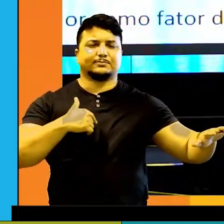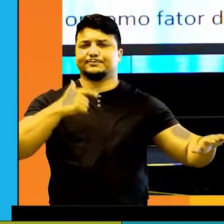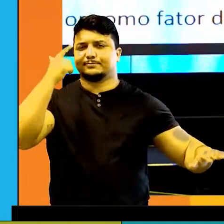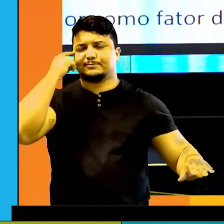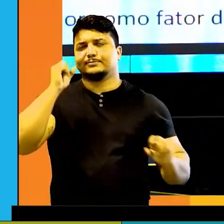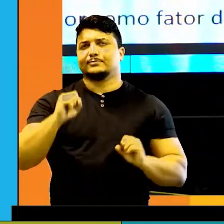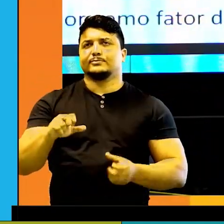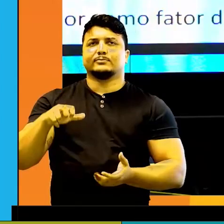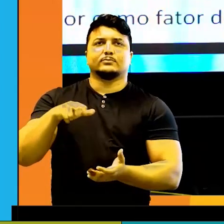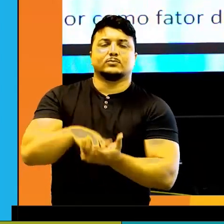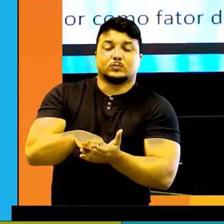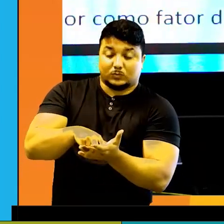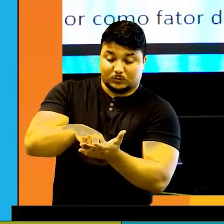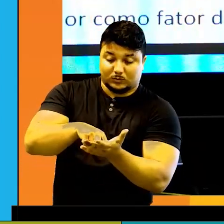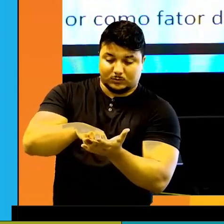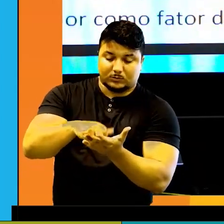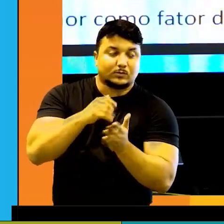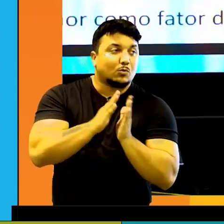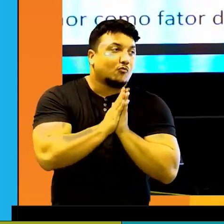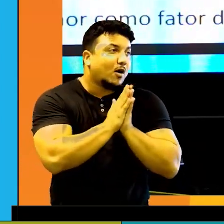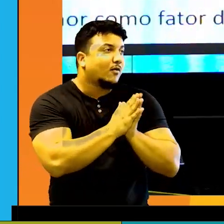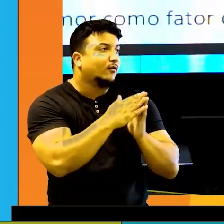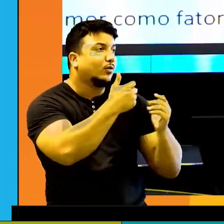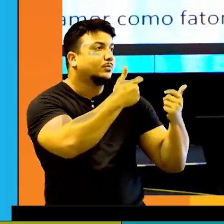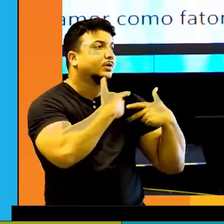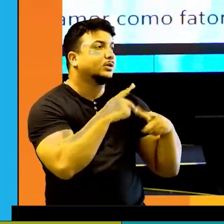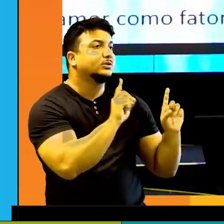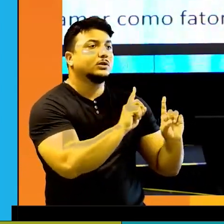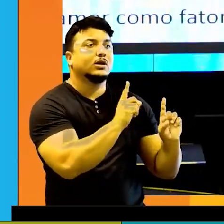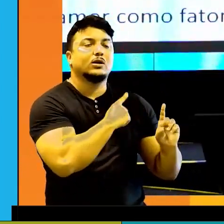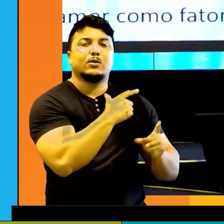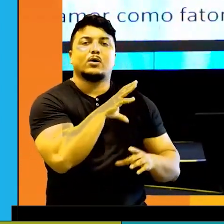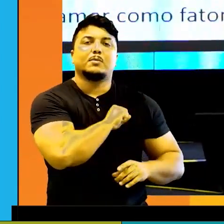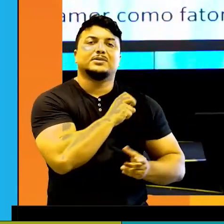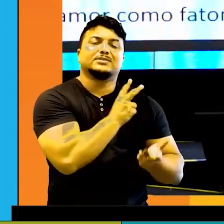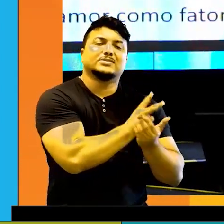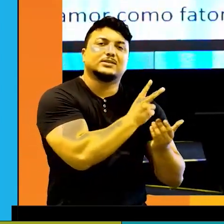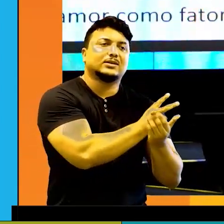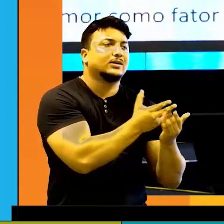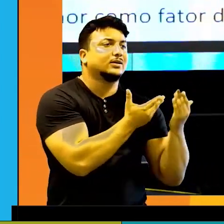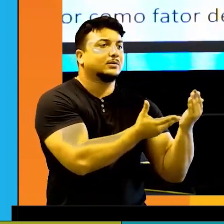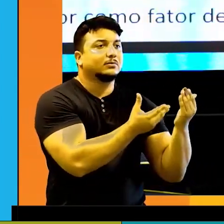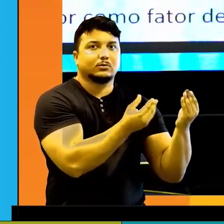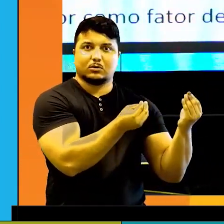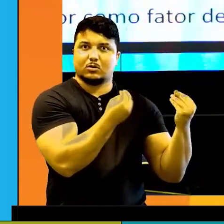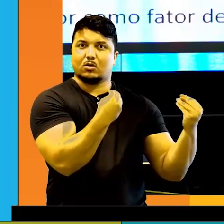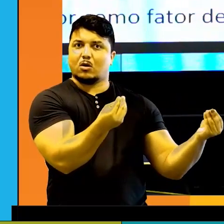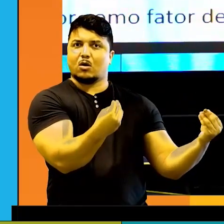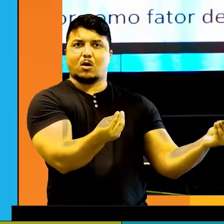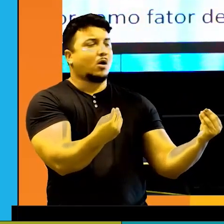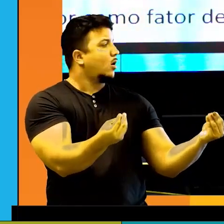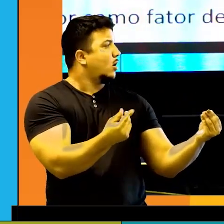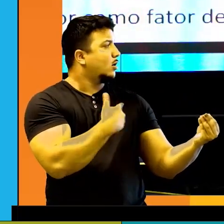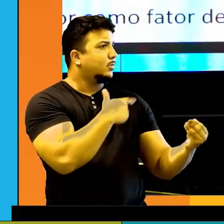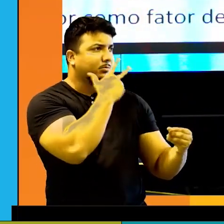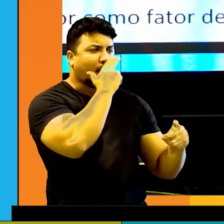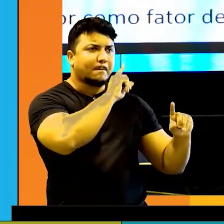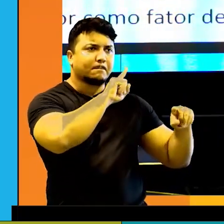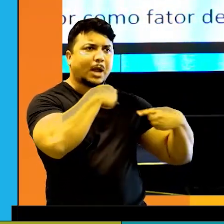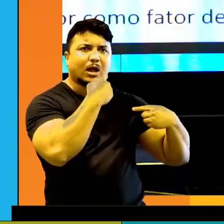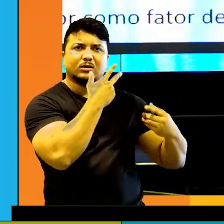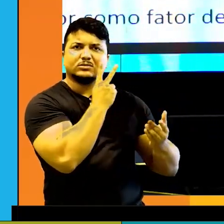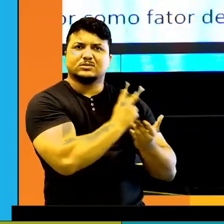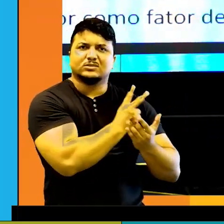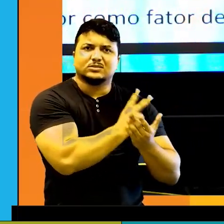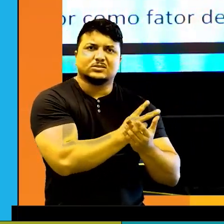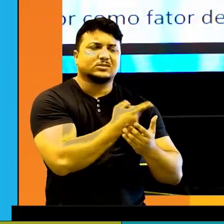se ajoelha aos pés dele e diz: por favor, não me deixe, Fernando, eu sempre te amei. Como? Se você só me maltratou, só se vingou